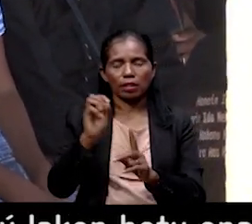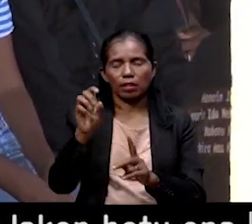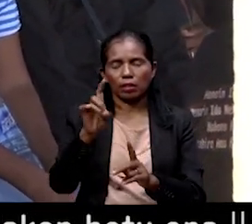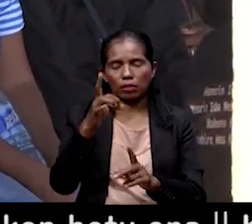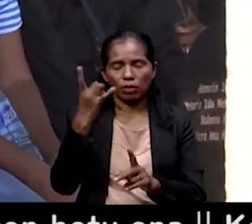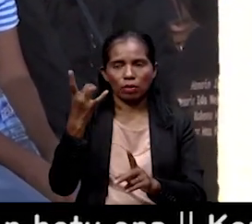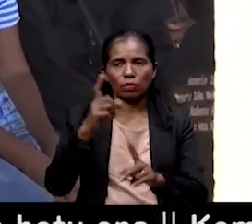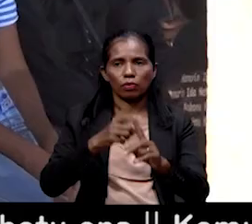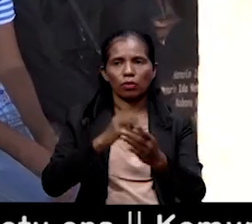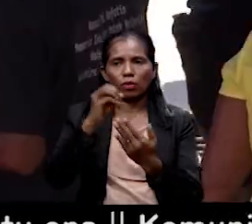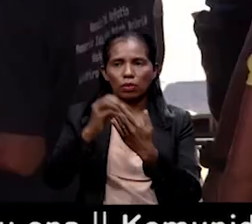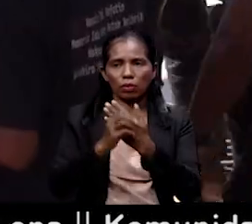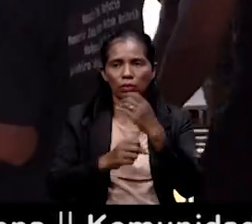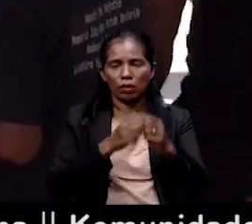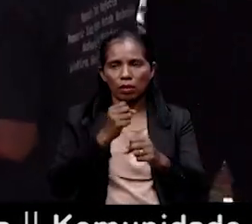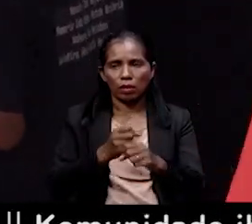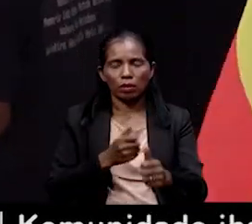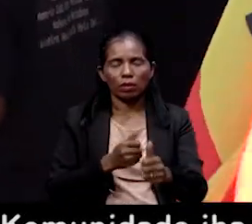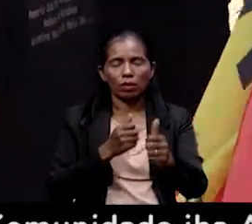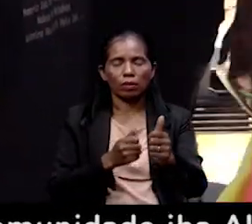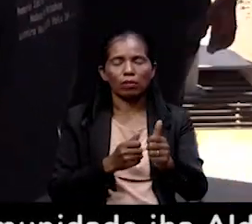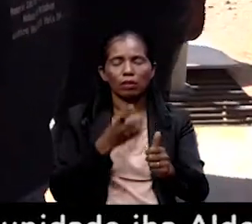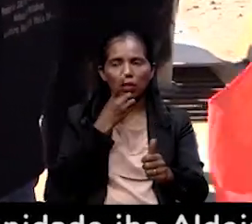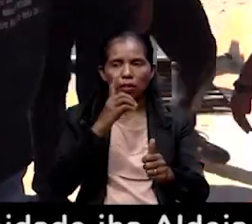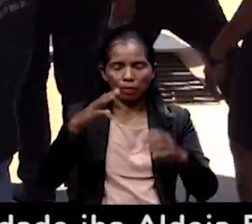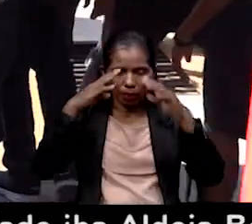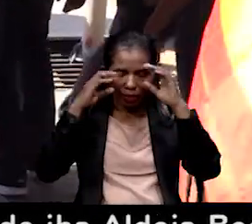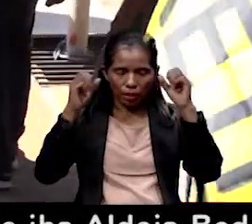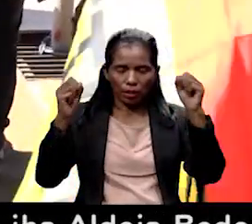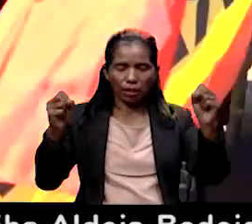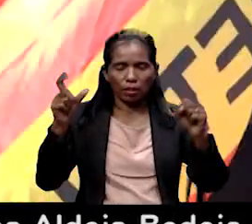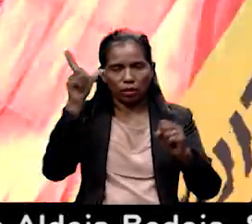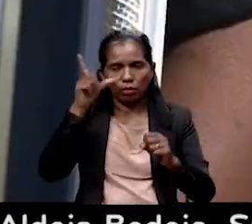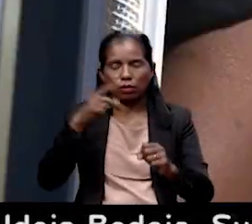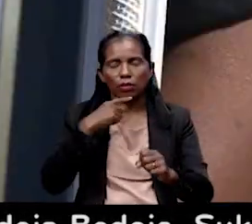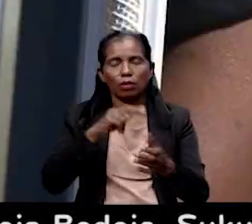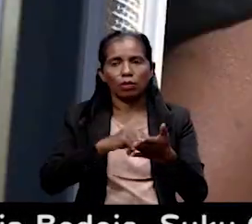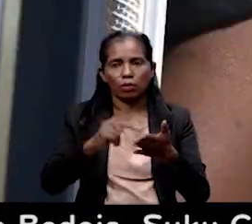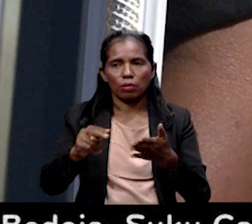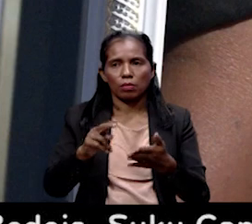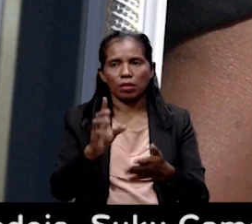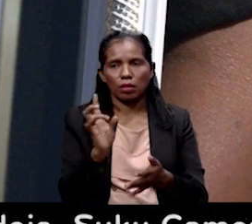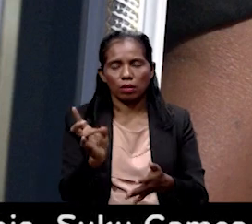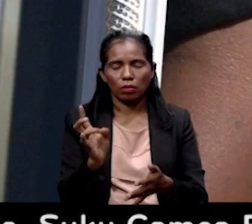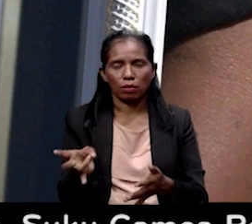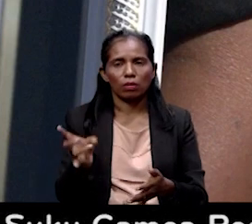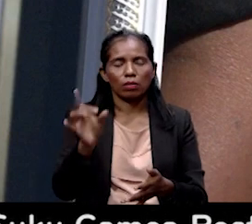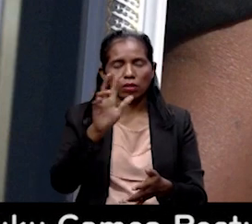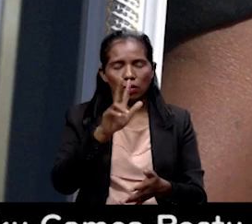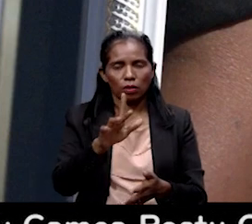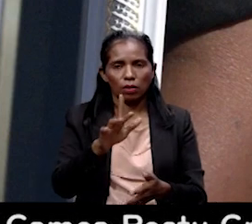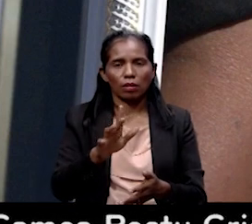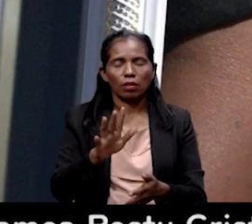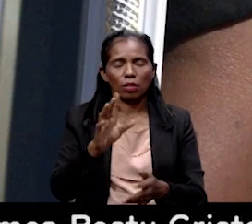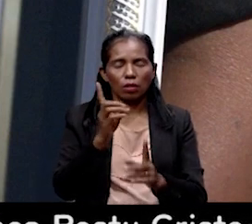fulan Outubro tinang ne bazia ba dekretu Presidente Republika numero Hitunur Resin Tolu bararing roro nun resin ida lorong Sanulu Resin